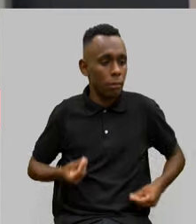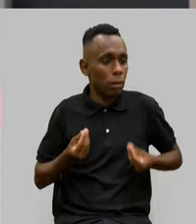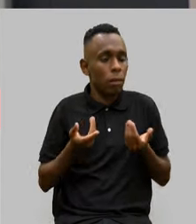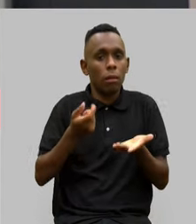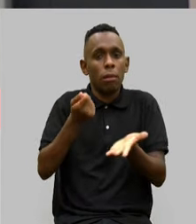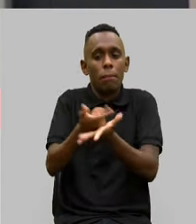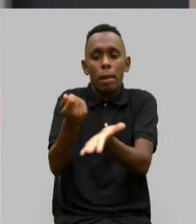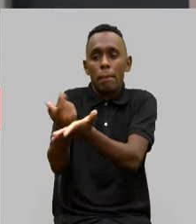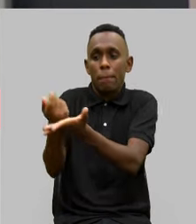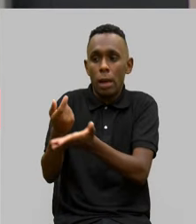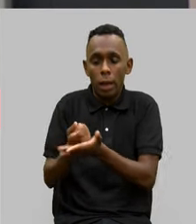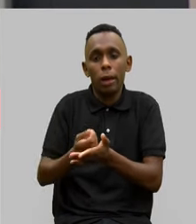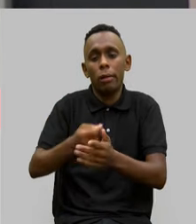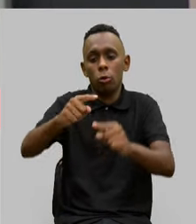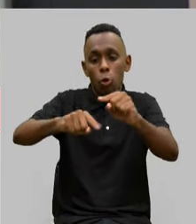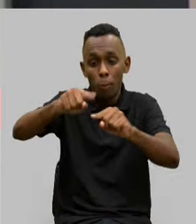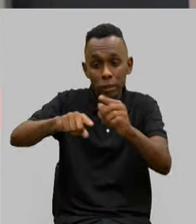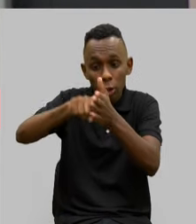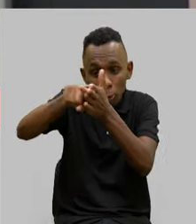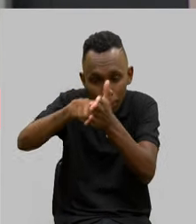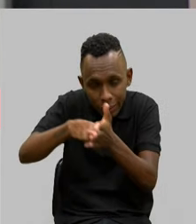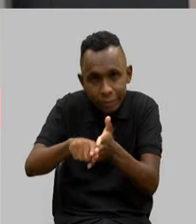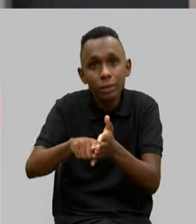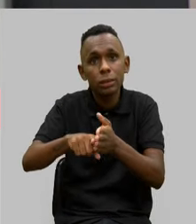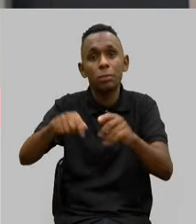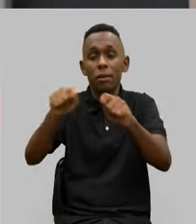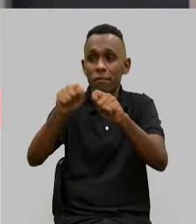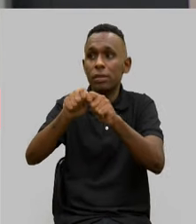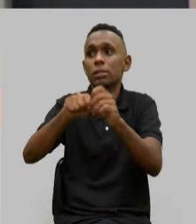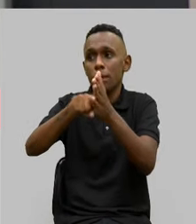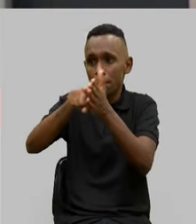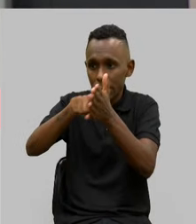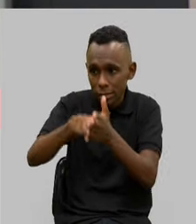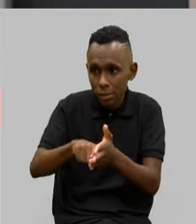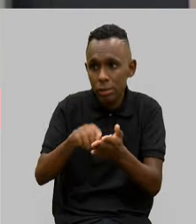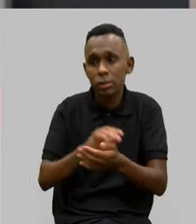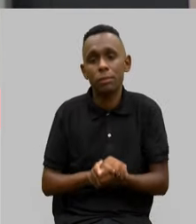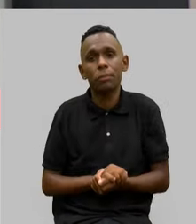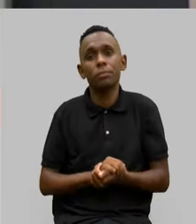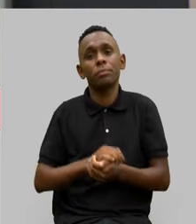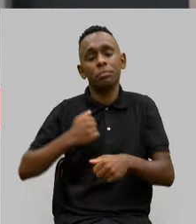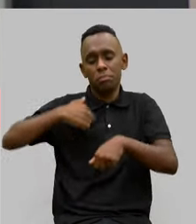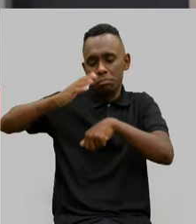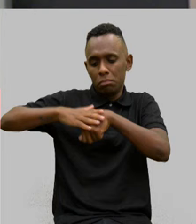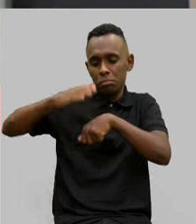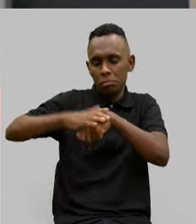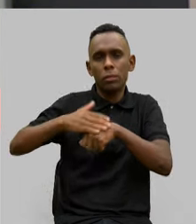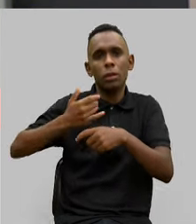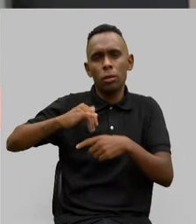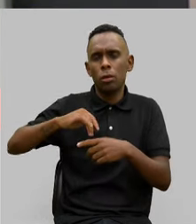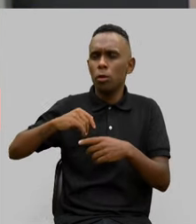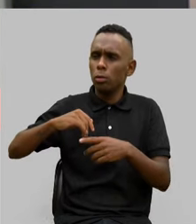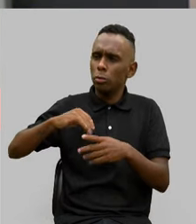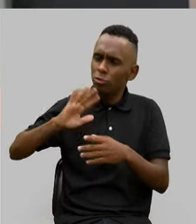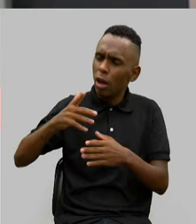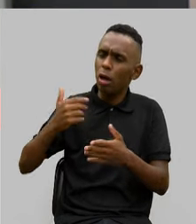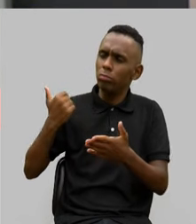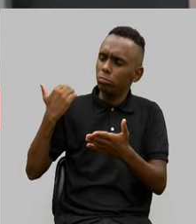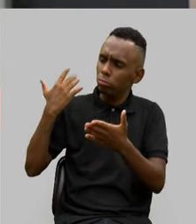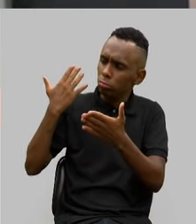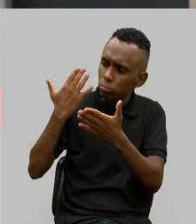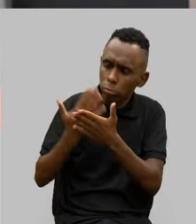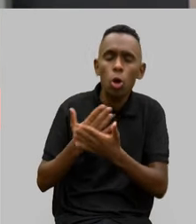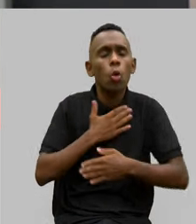pagarem por insumos né ah para fazer pesquisa eh eu tenho aproveitado muito desde cedo aqui